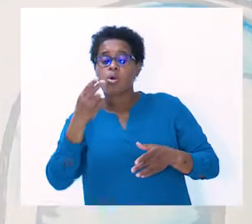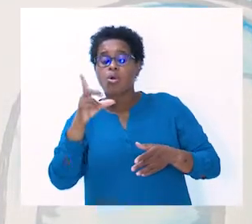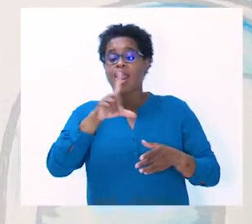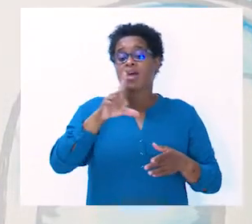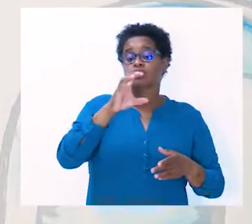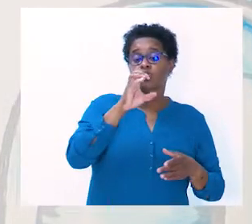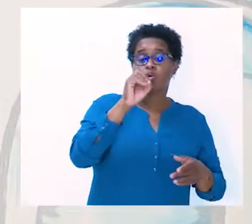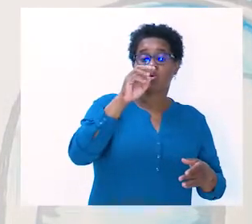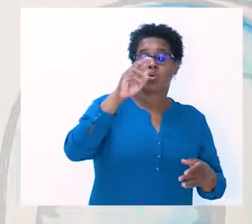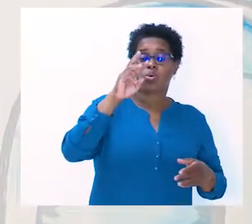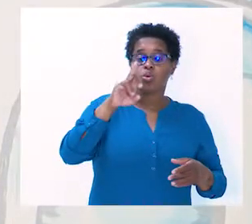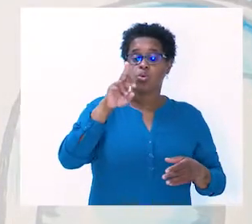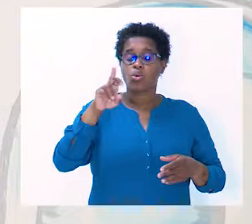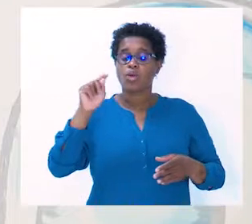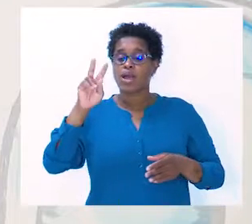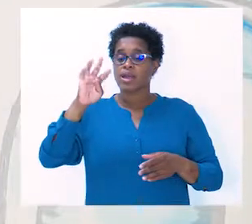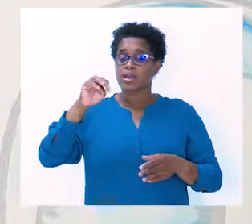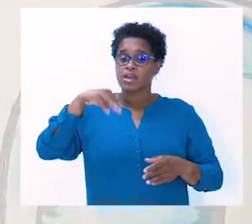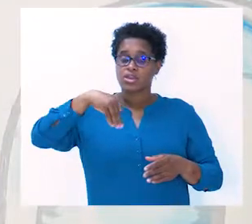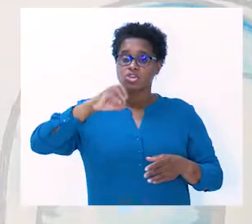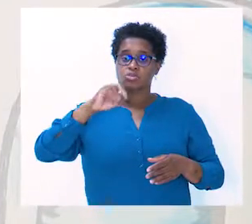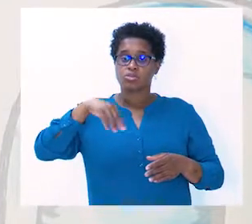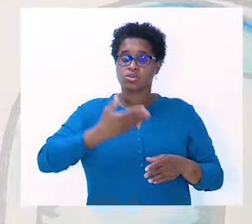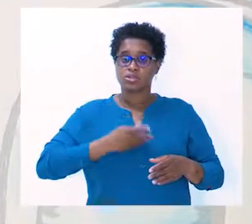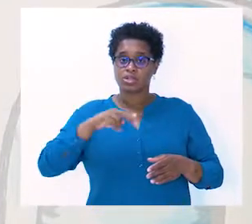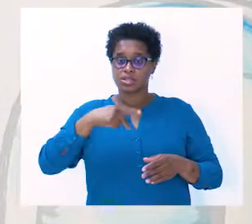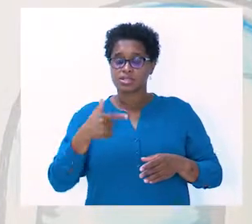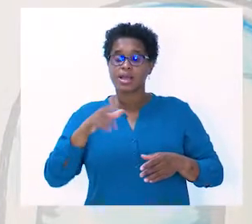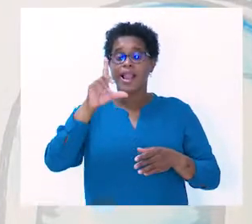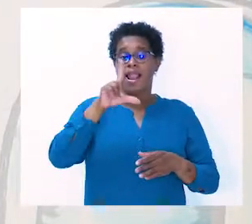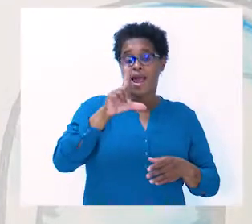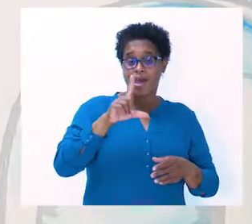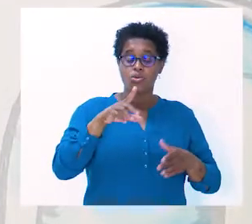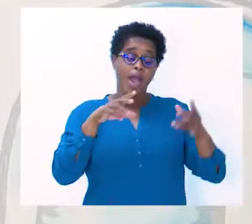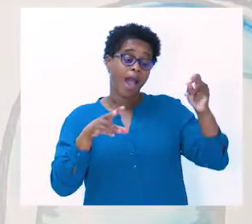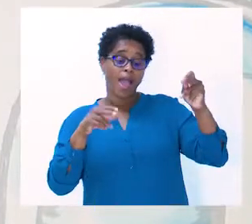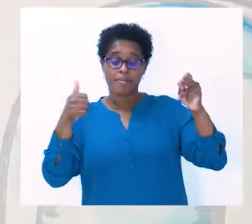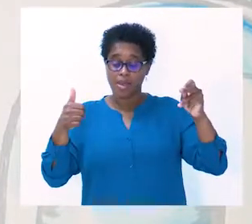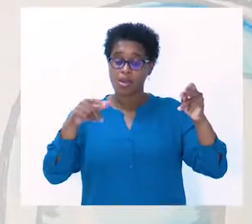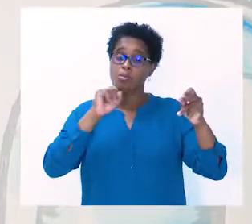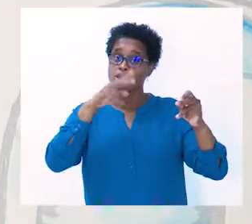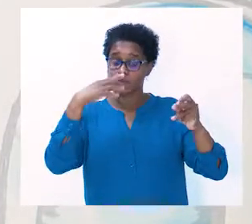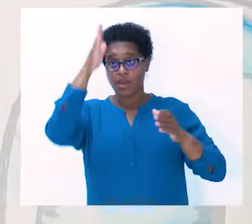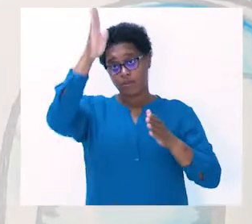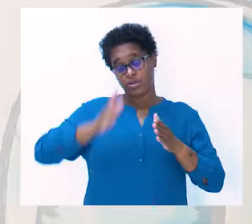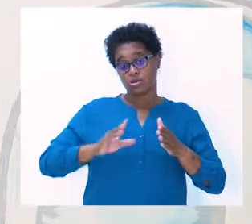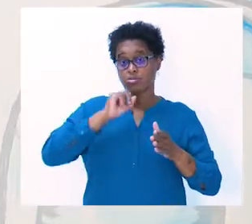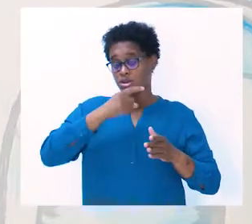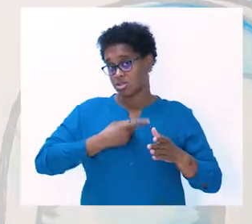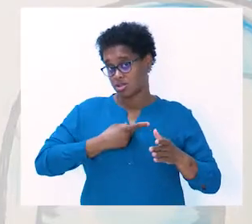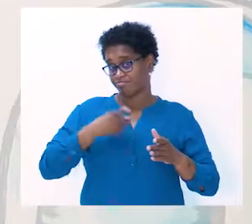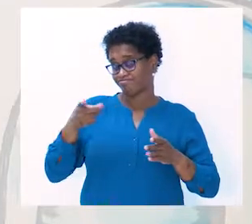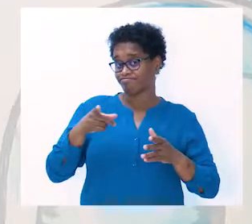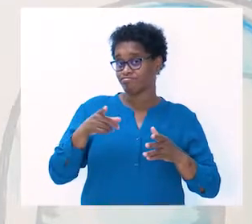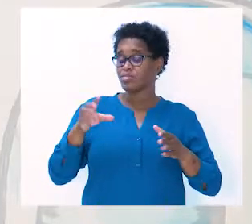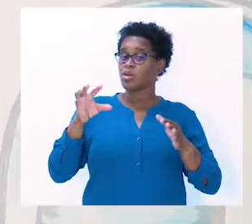correspondentes? Lado AB, vocês podem ver que fica na vertical, ele não pode ser correspondente ao lado